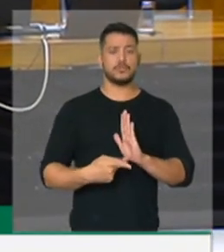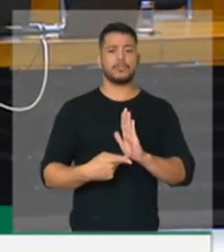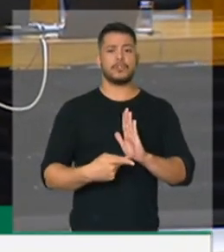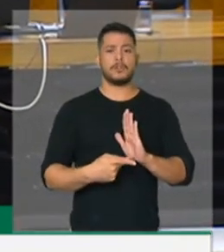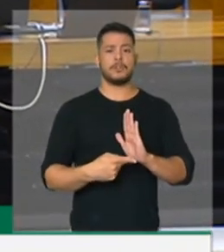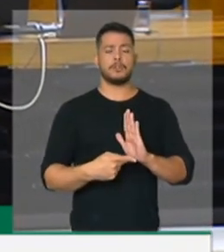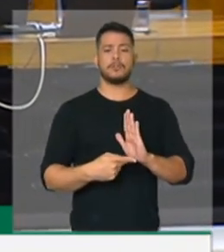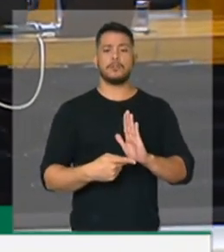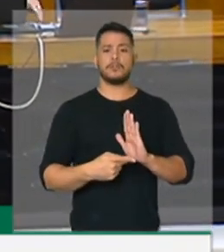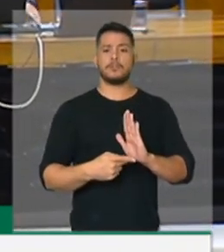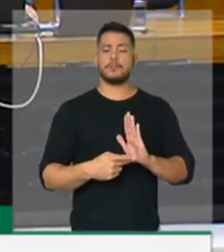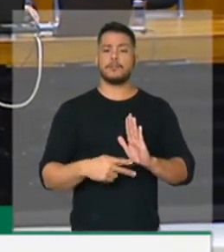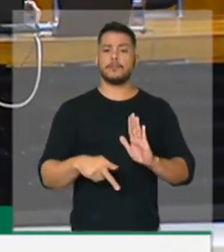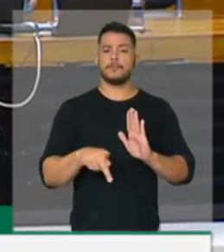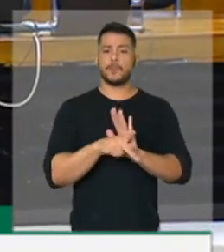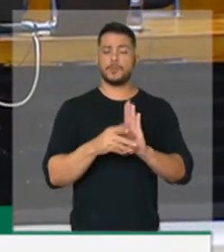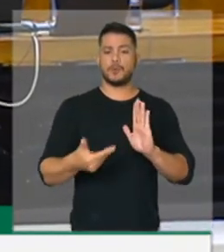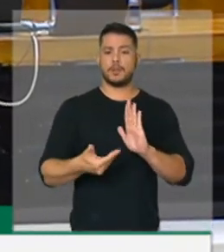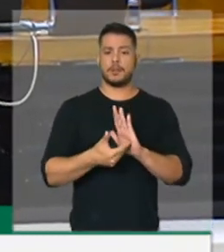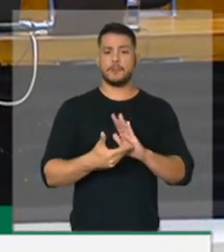2021, Projeto